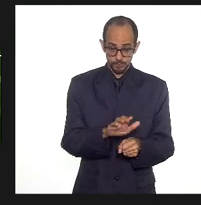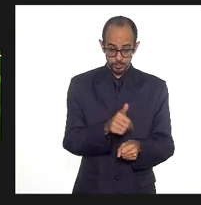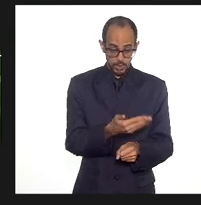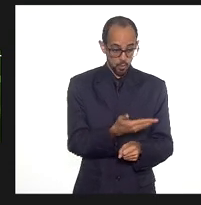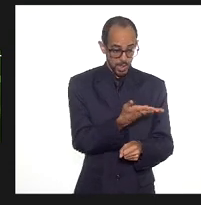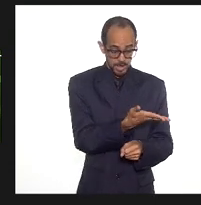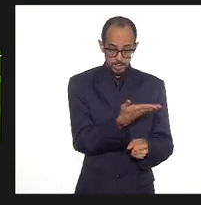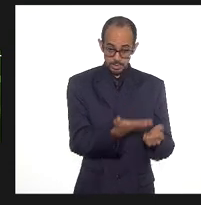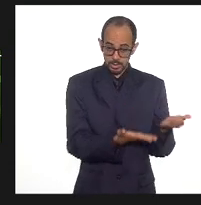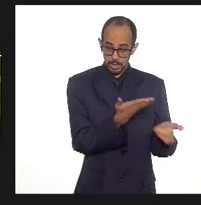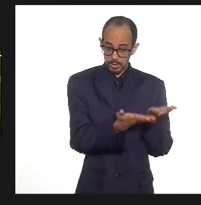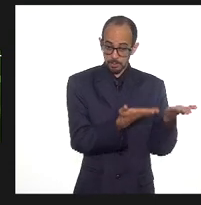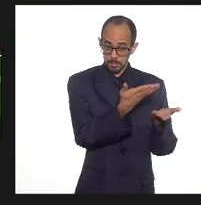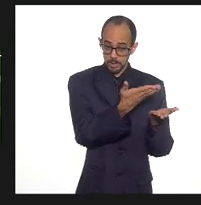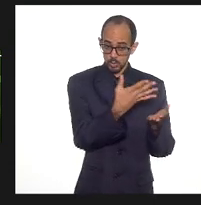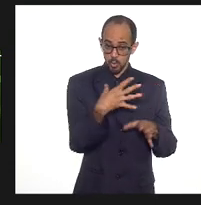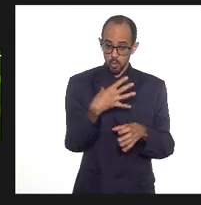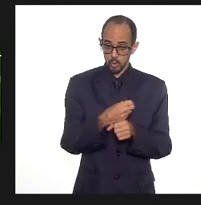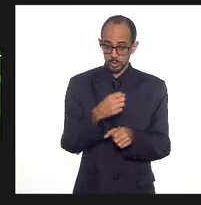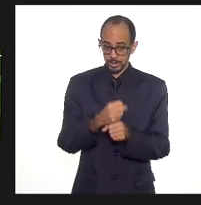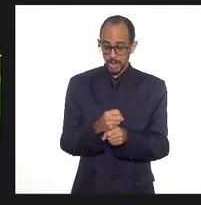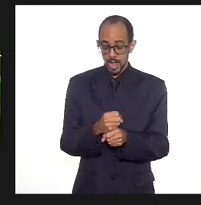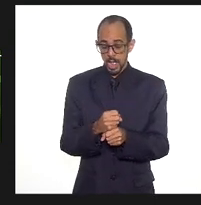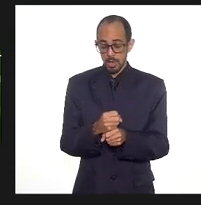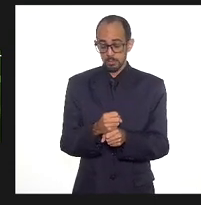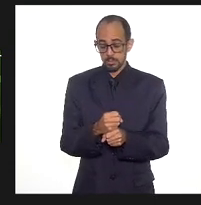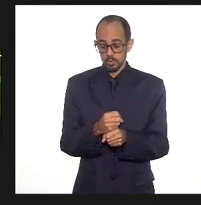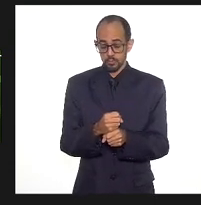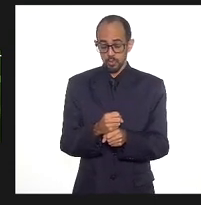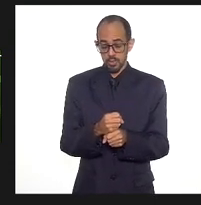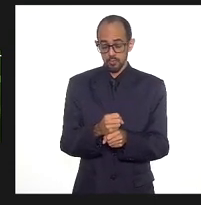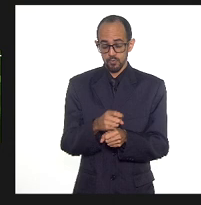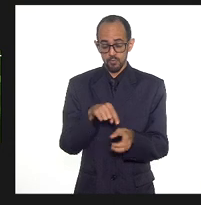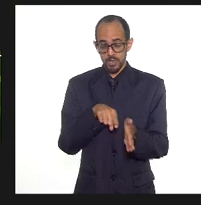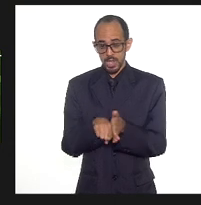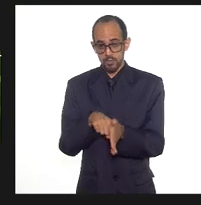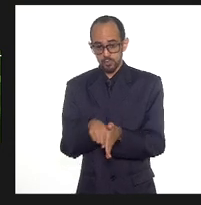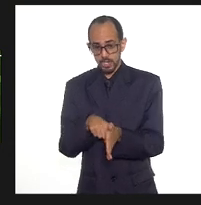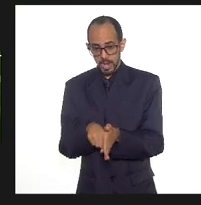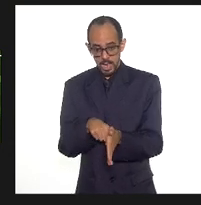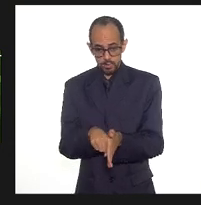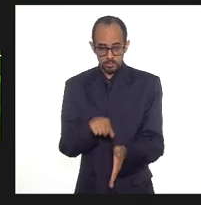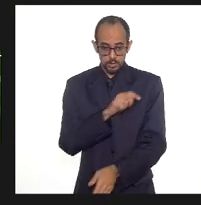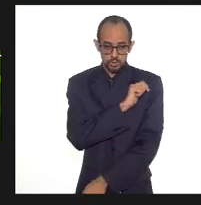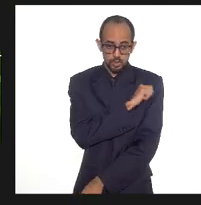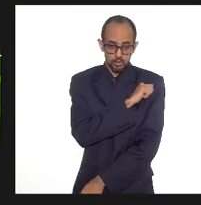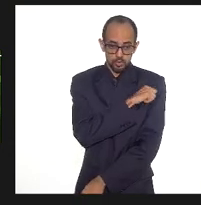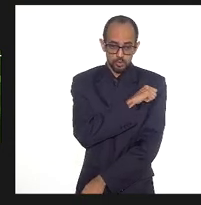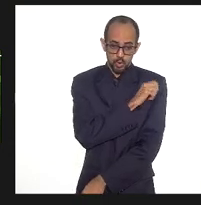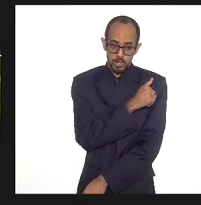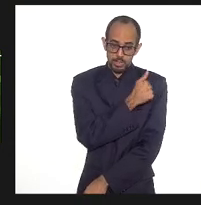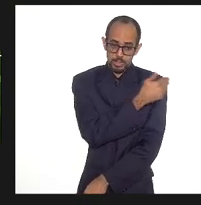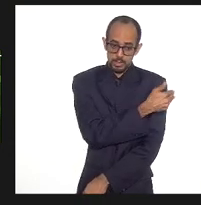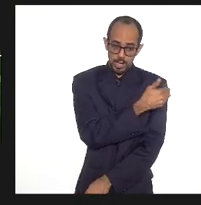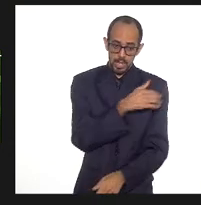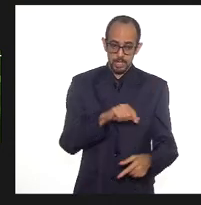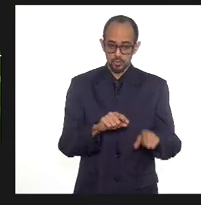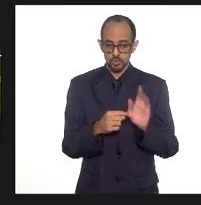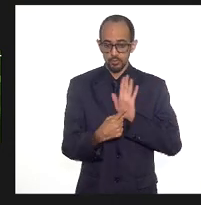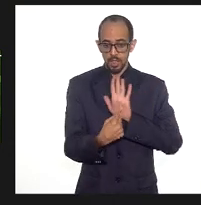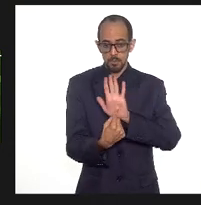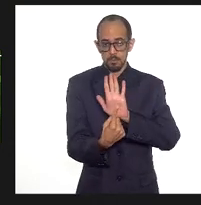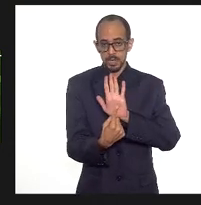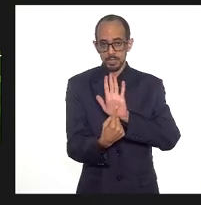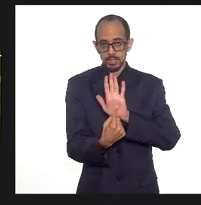contábil ele foi validado, revisado pelos auditores externos, ele foi apresentado